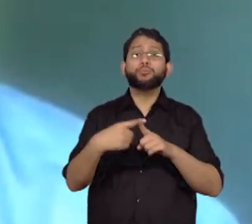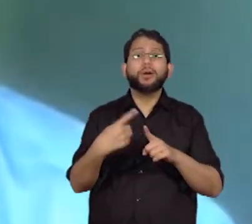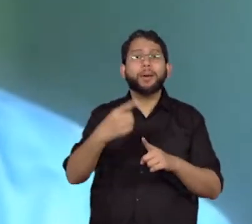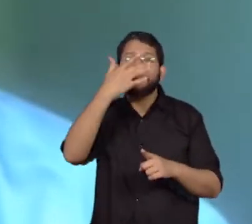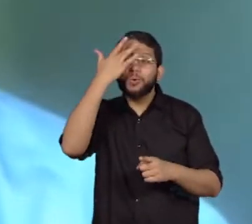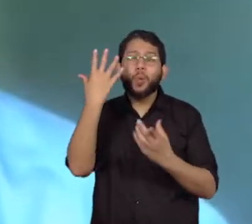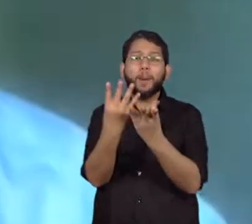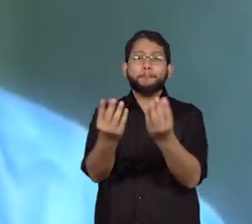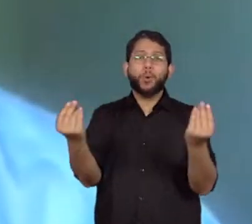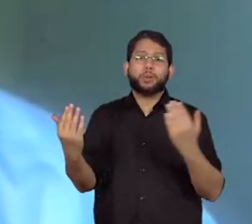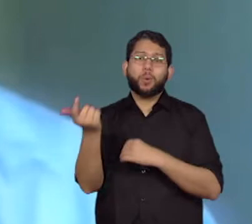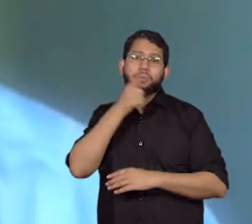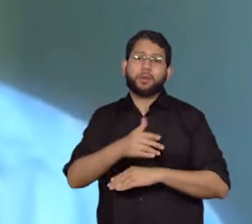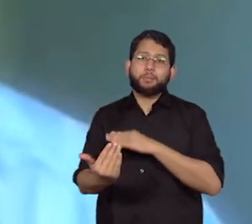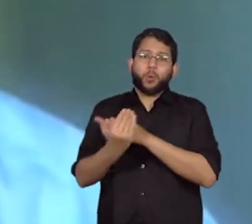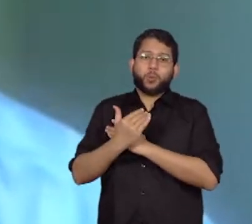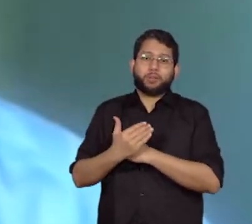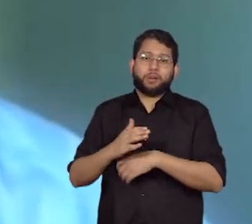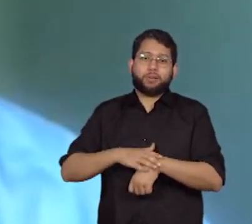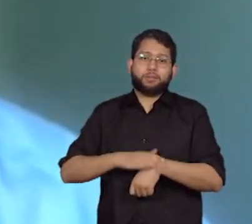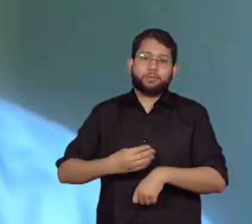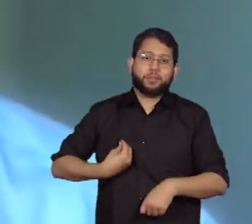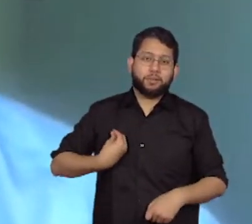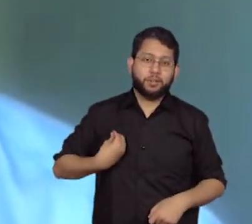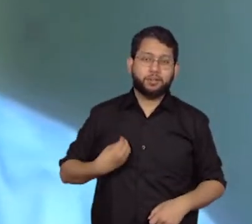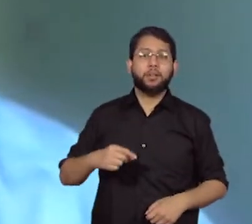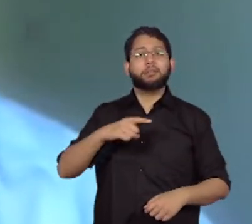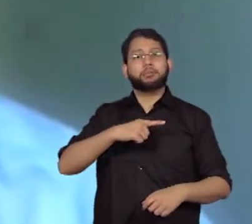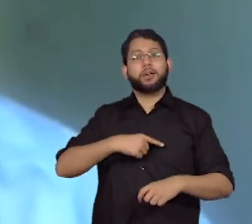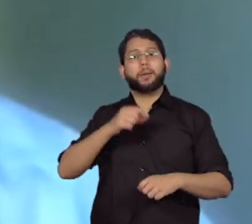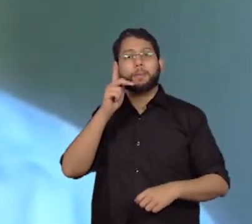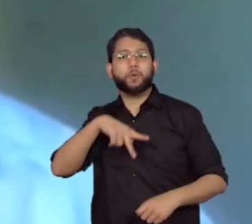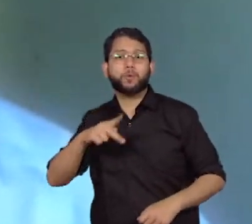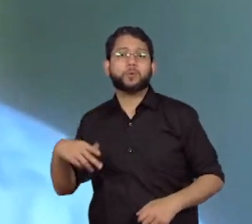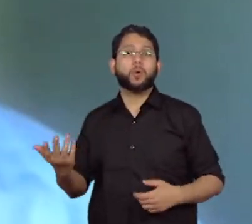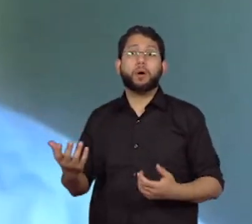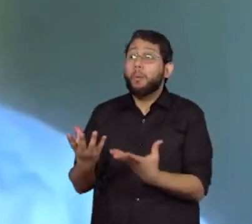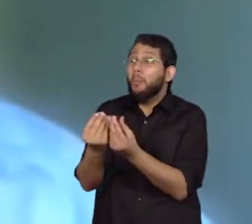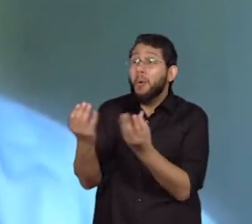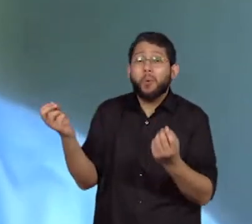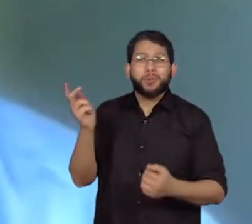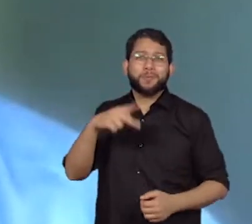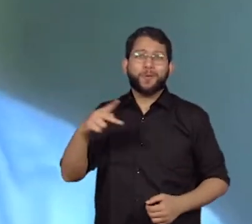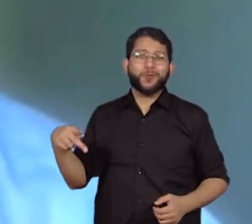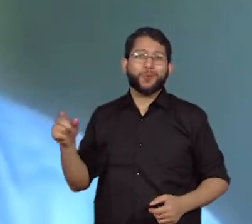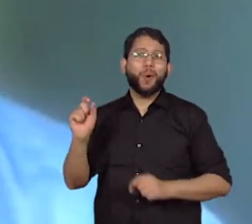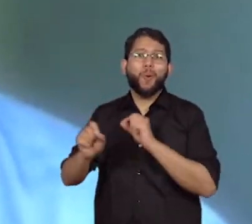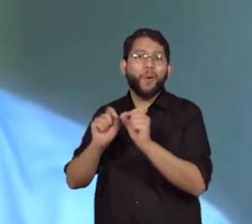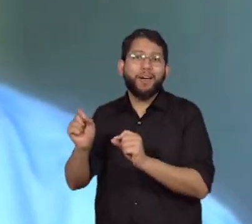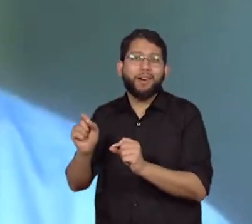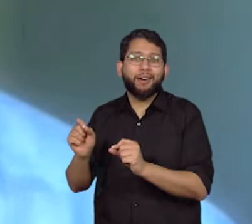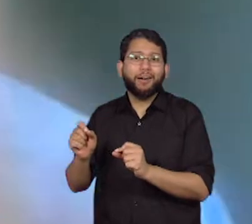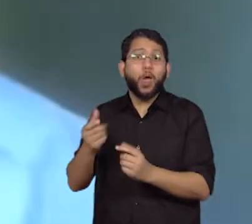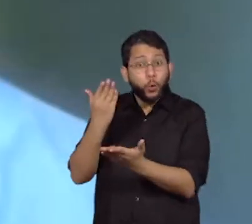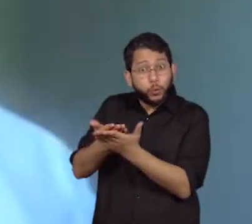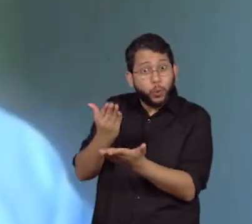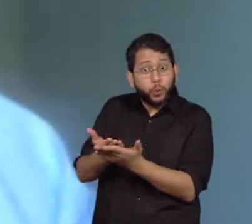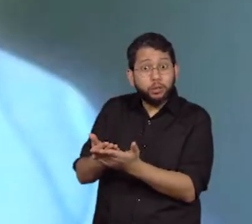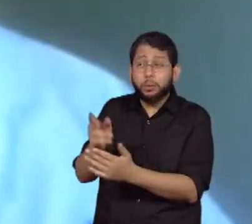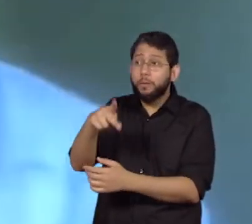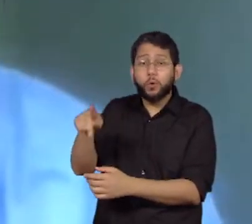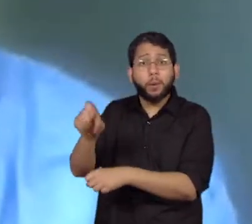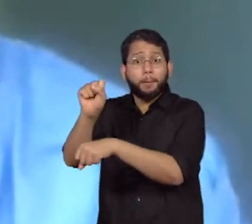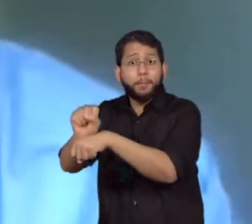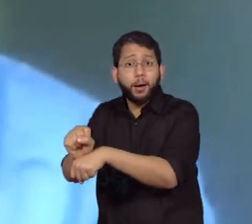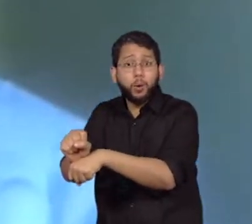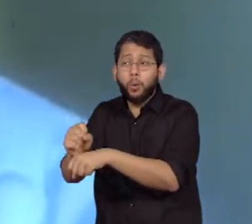pessoas me ajudaram ao longo do caminho. Uma série de professores. Gente, assim, tanto professor que parou, me deu atenção. E, assim,